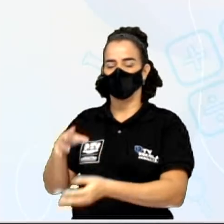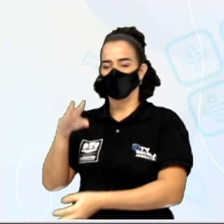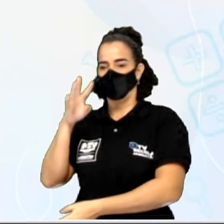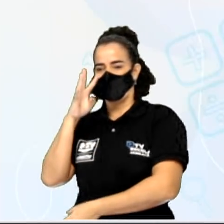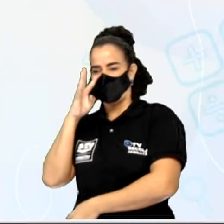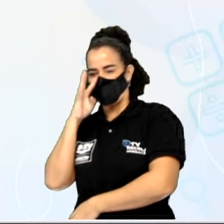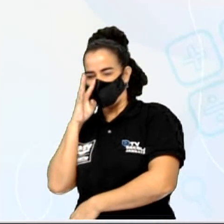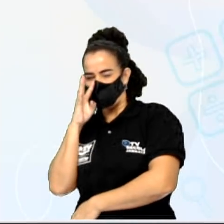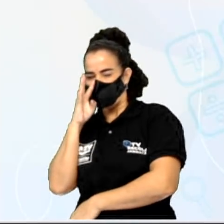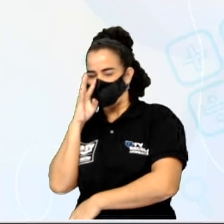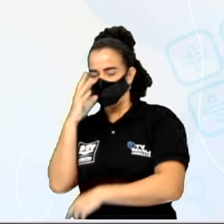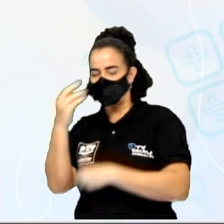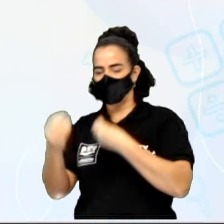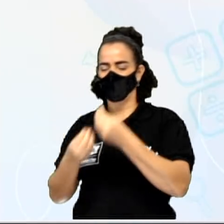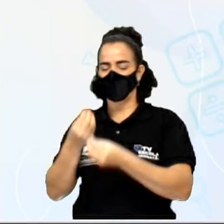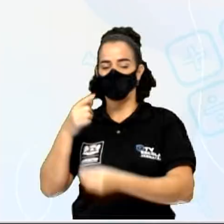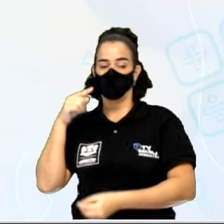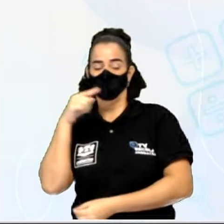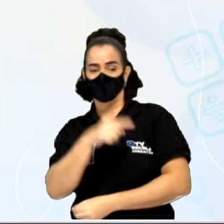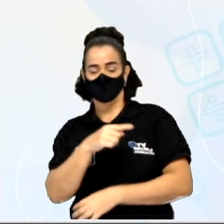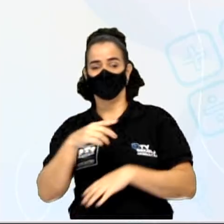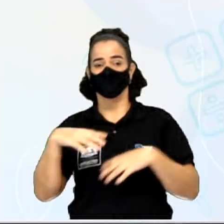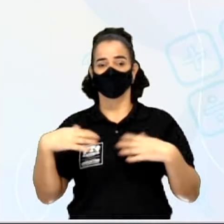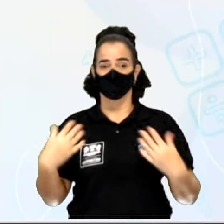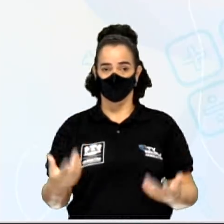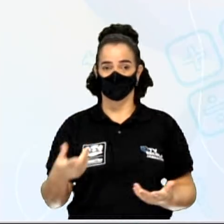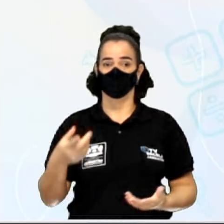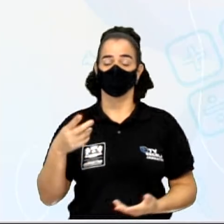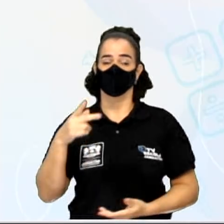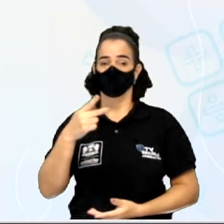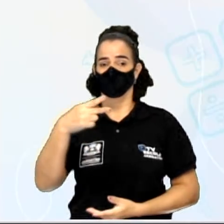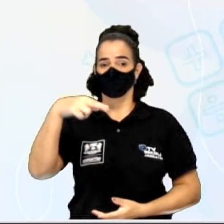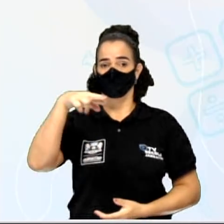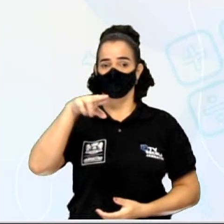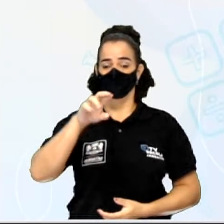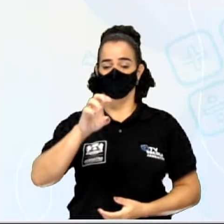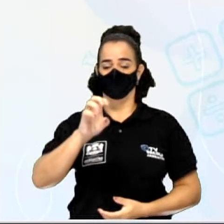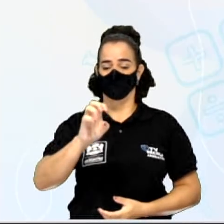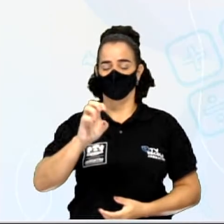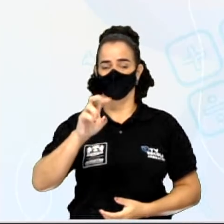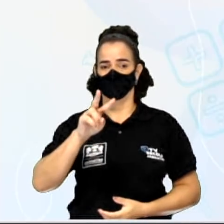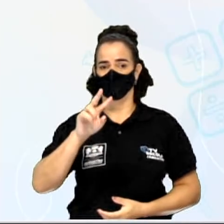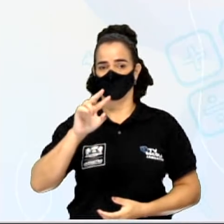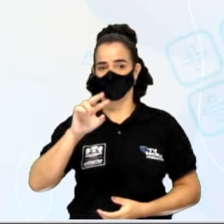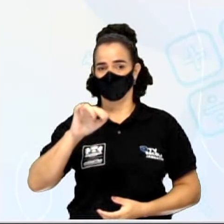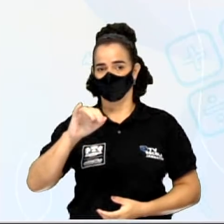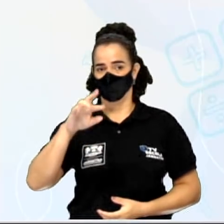como ele previra. A forma verbal grifada foi escolhida para retomar uma previsão